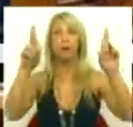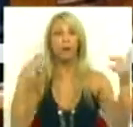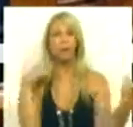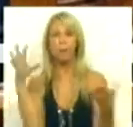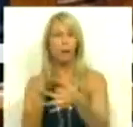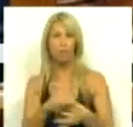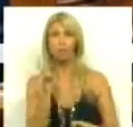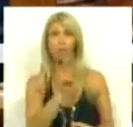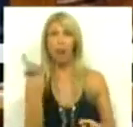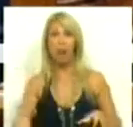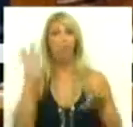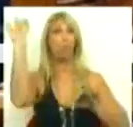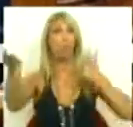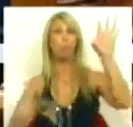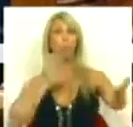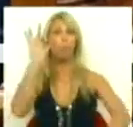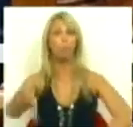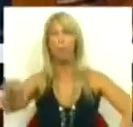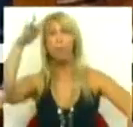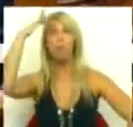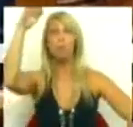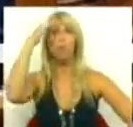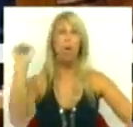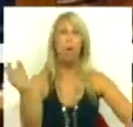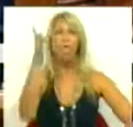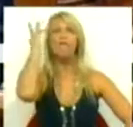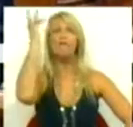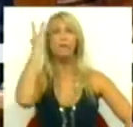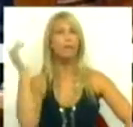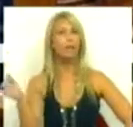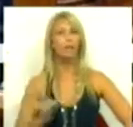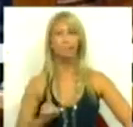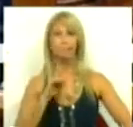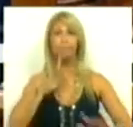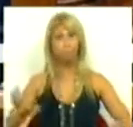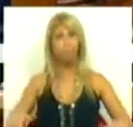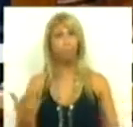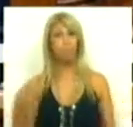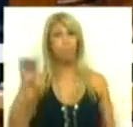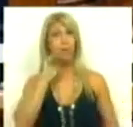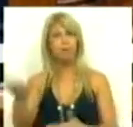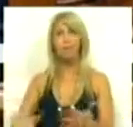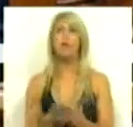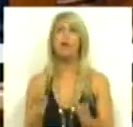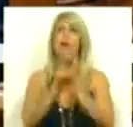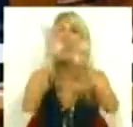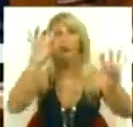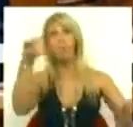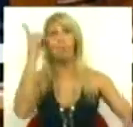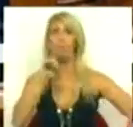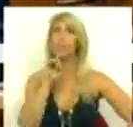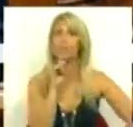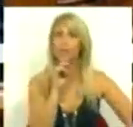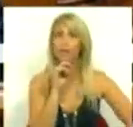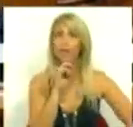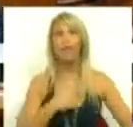palavras soltas, não o das miragens, não o das facilidades. Pode o PS fazer propostas claras, se possível,